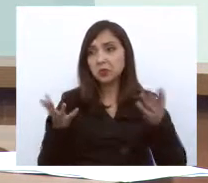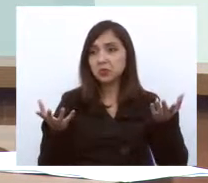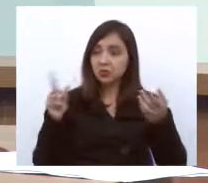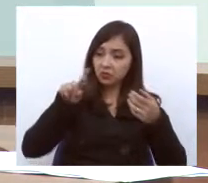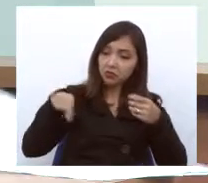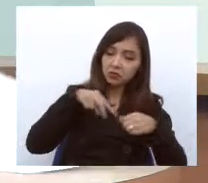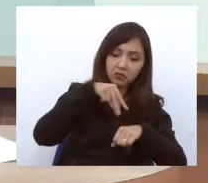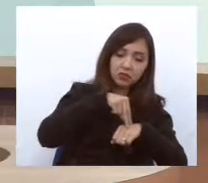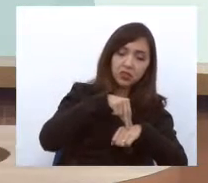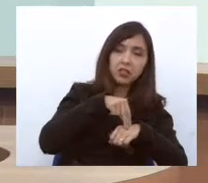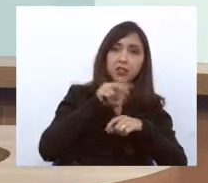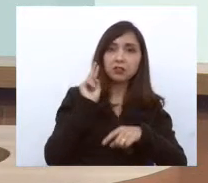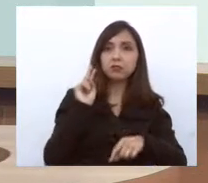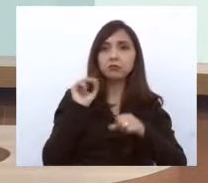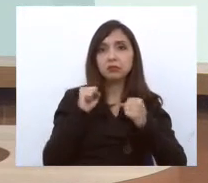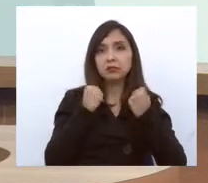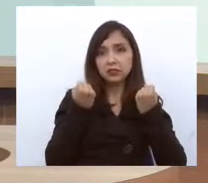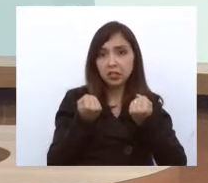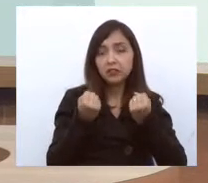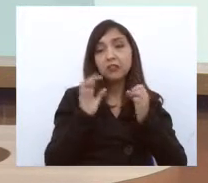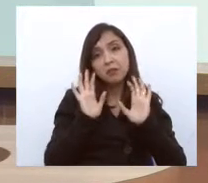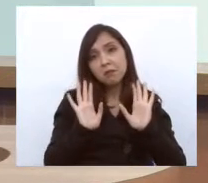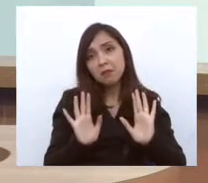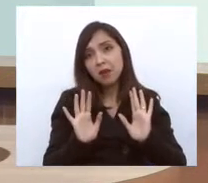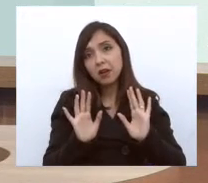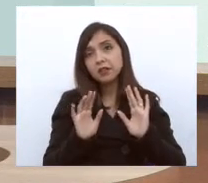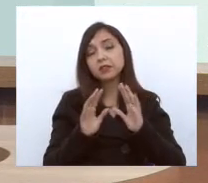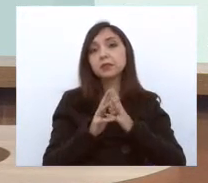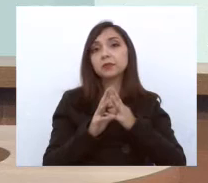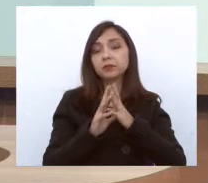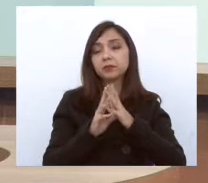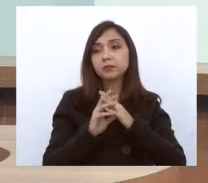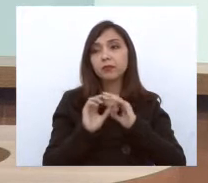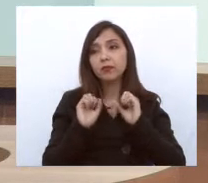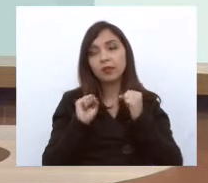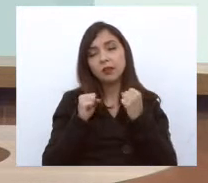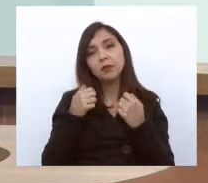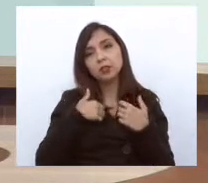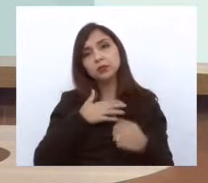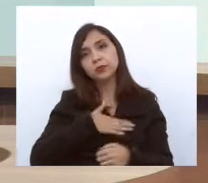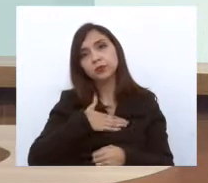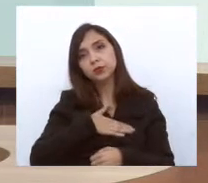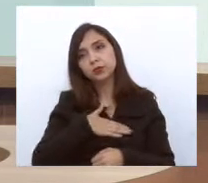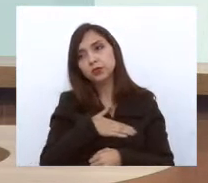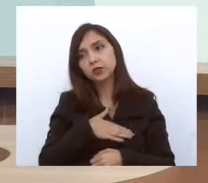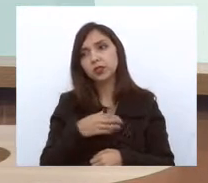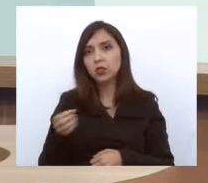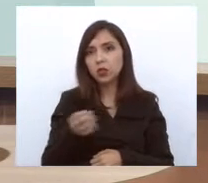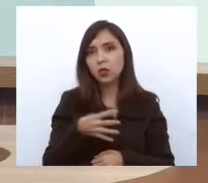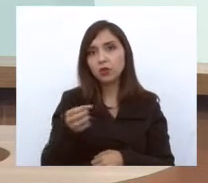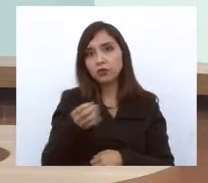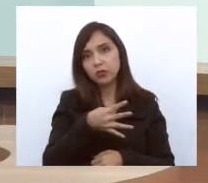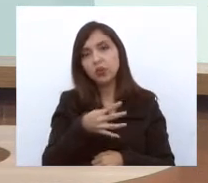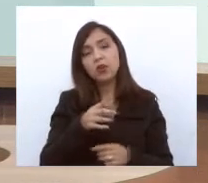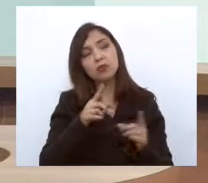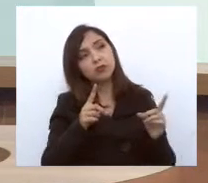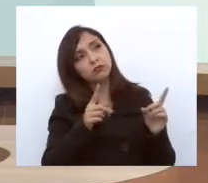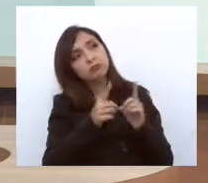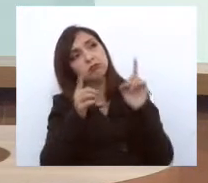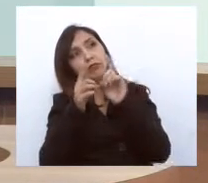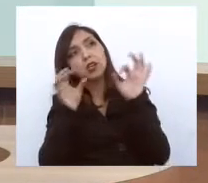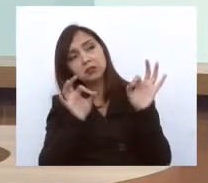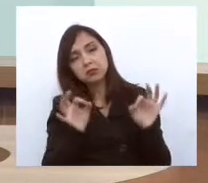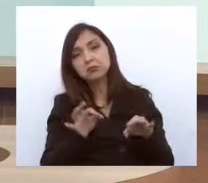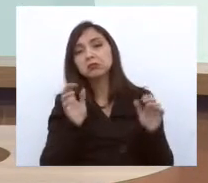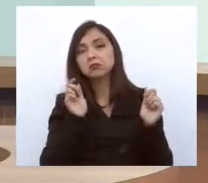aqui e defenda ela, entendeu? Me desculpe, senhor presidente, mas eu gostaria que essas novas instalações atendessem às necessidades